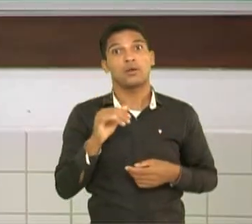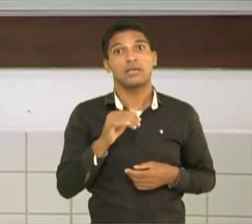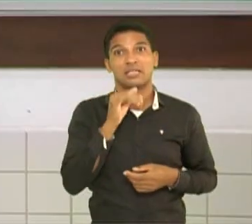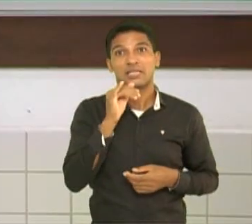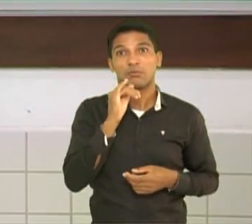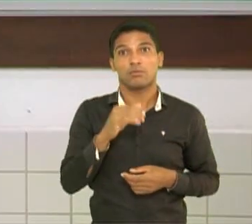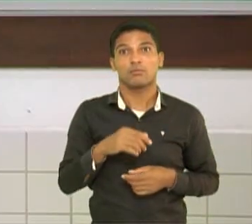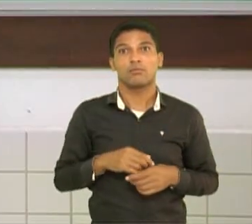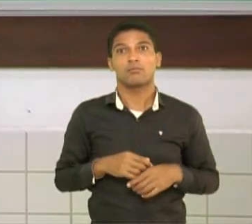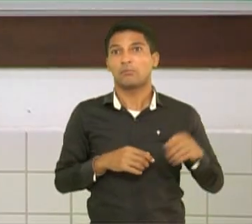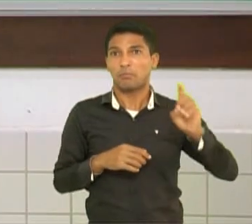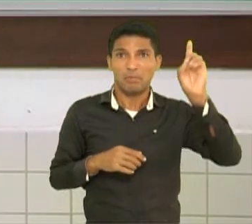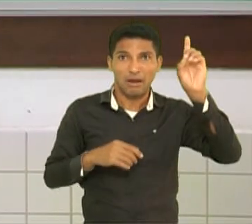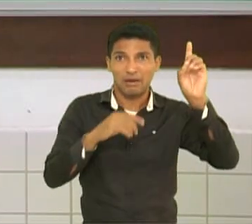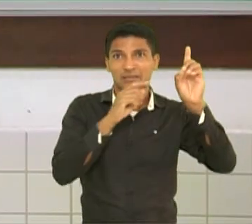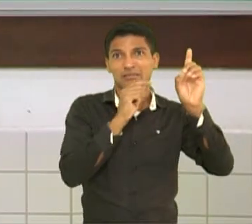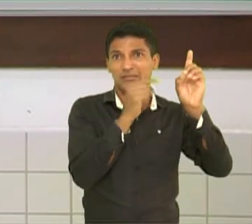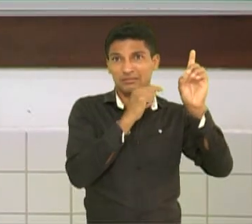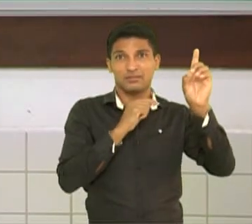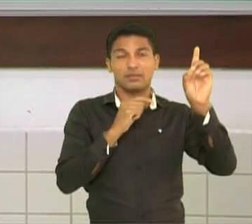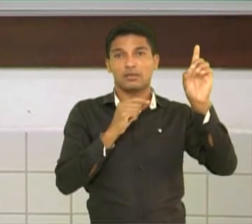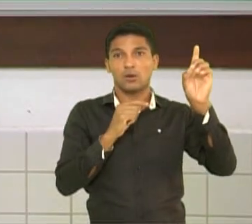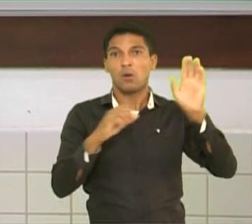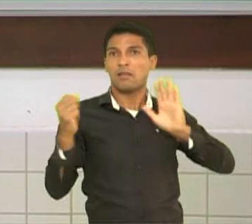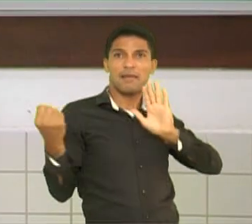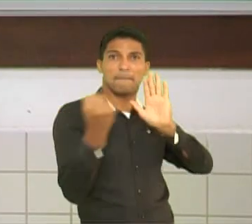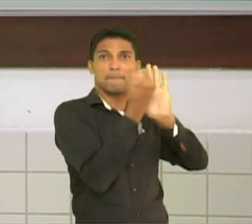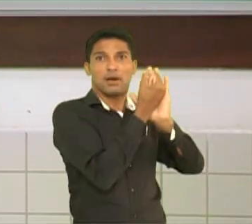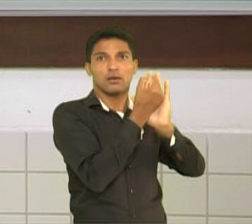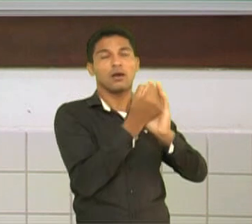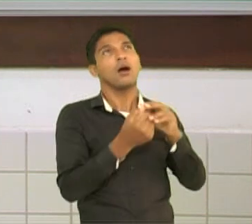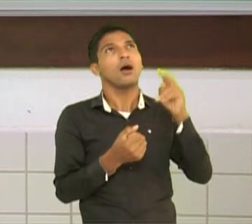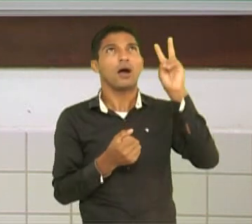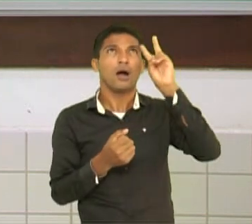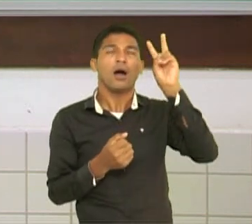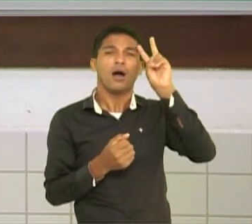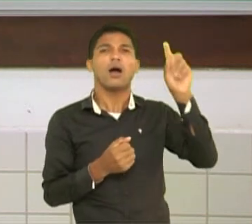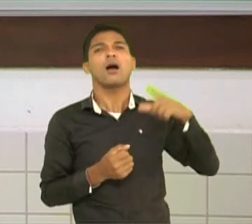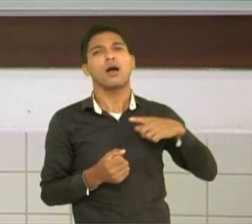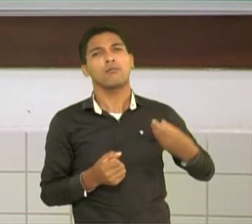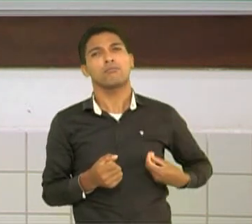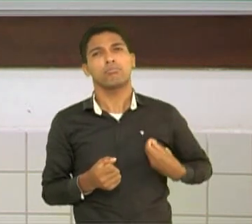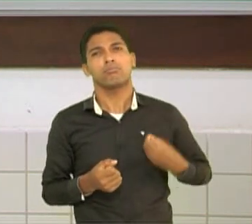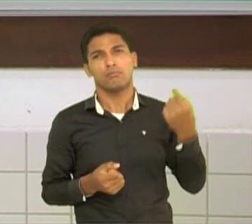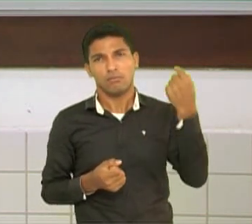dos líderes de cada religião. Ou seja, estão sempre relembrando uma situação